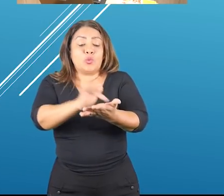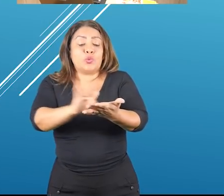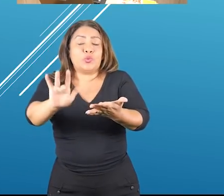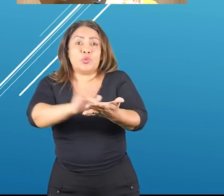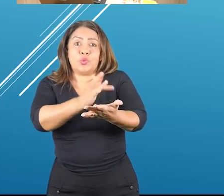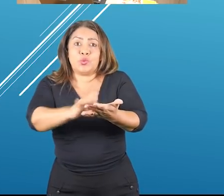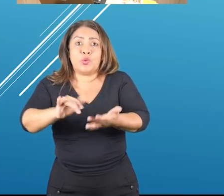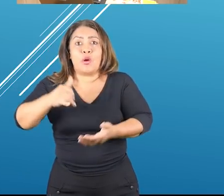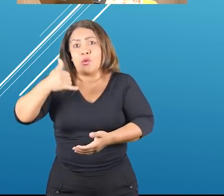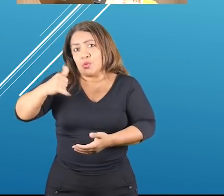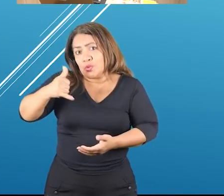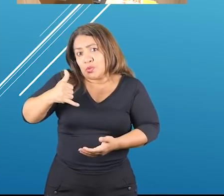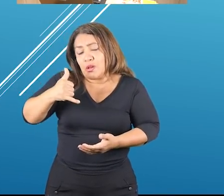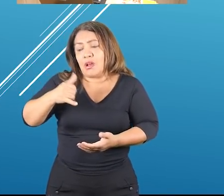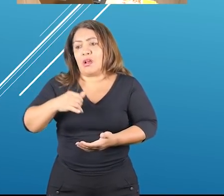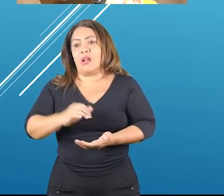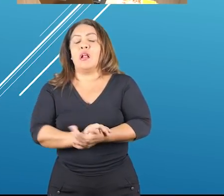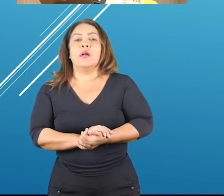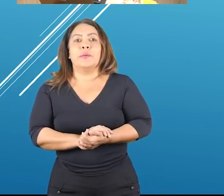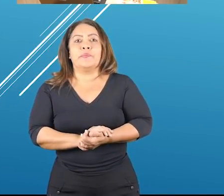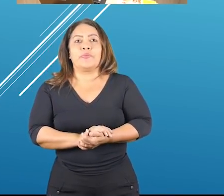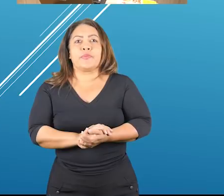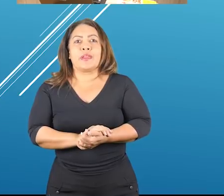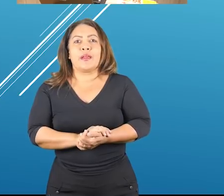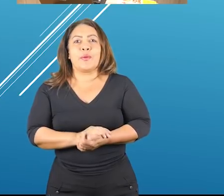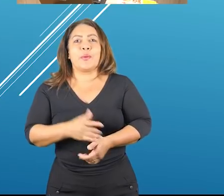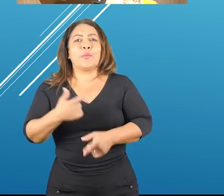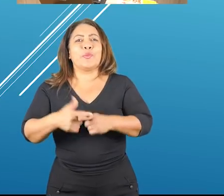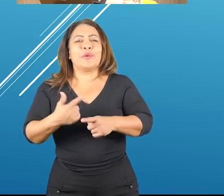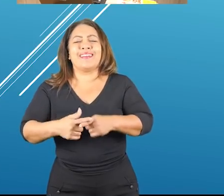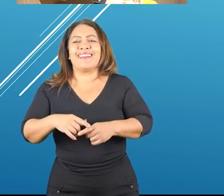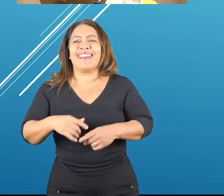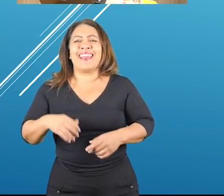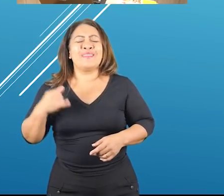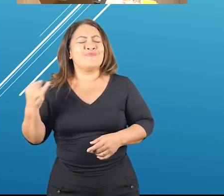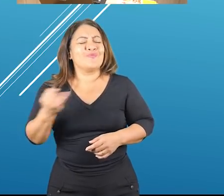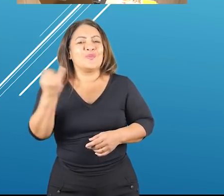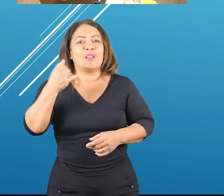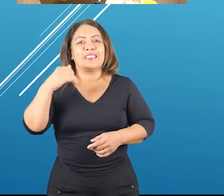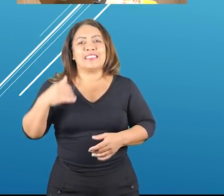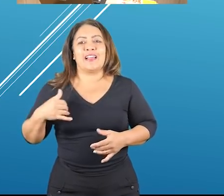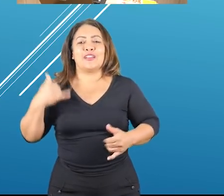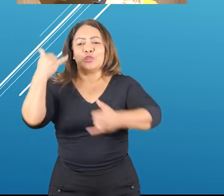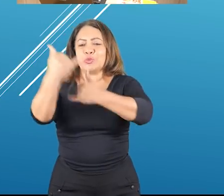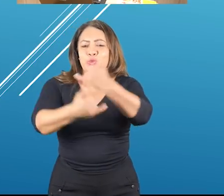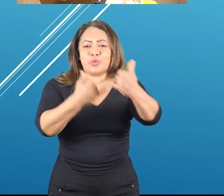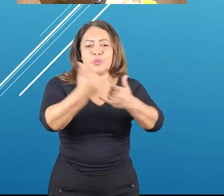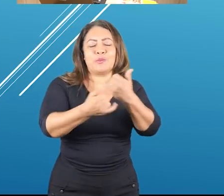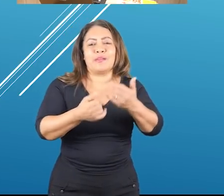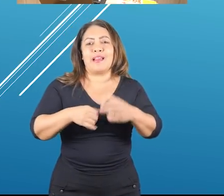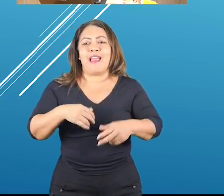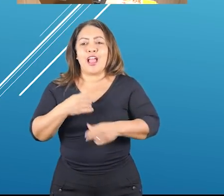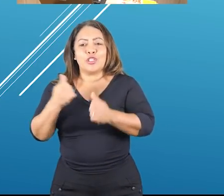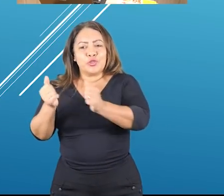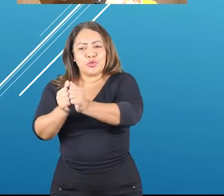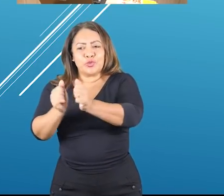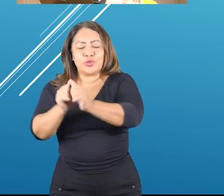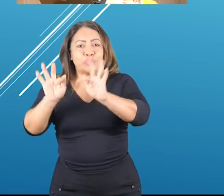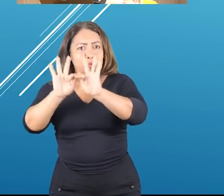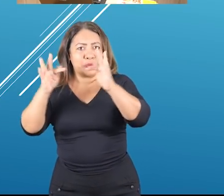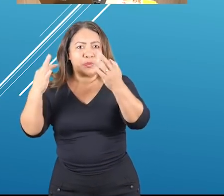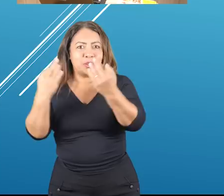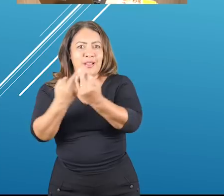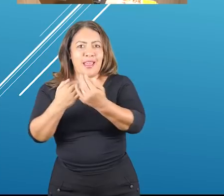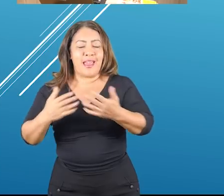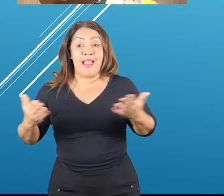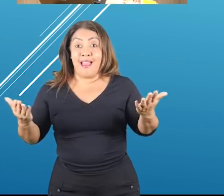no celular, no tablet, né? Que é importante essa questão da brincadeira, dela participar de coisas com as famílias.